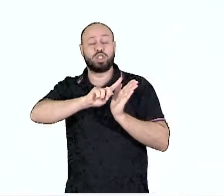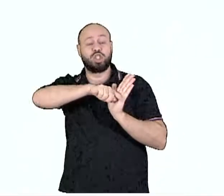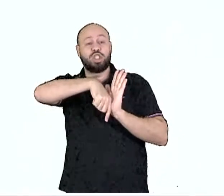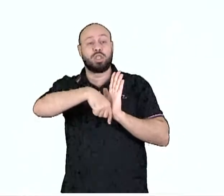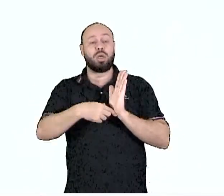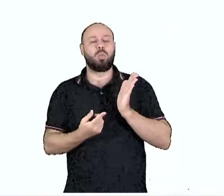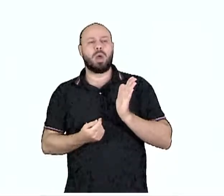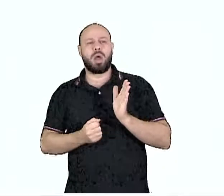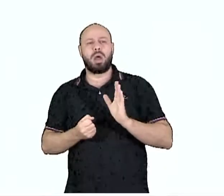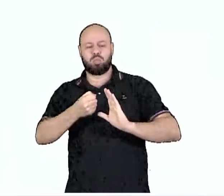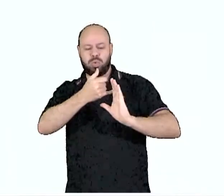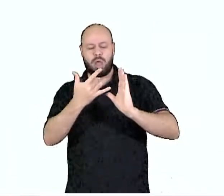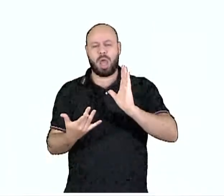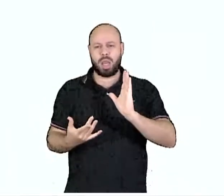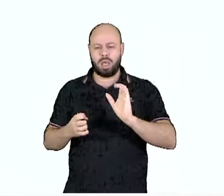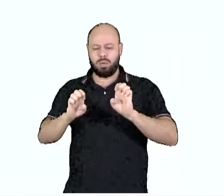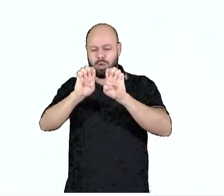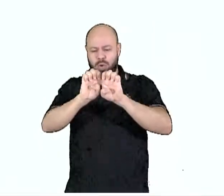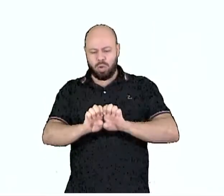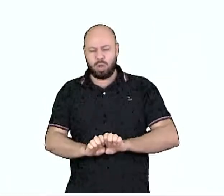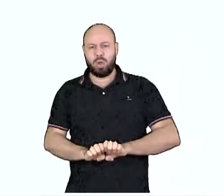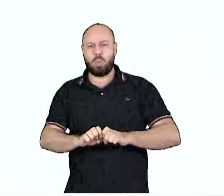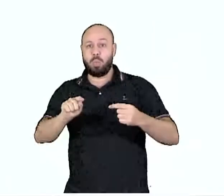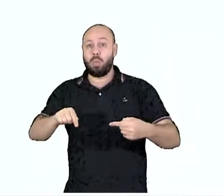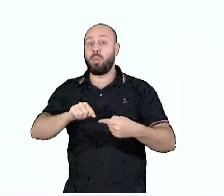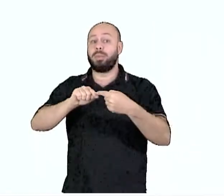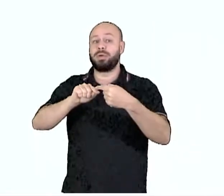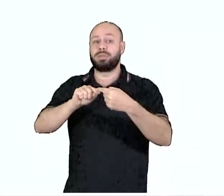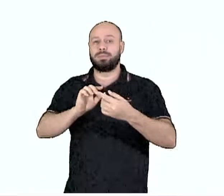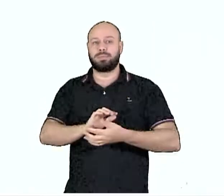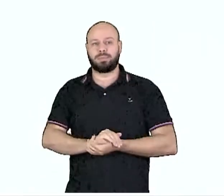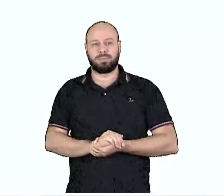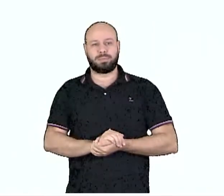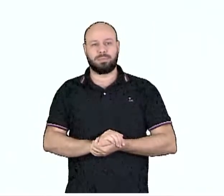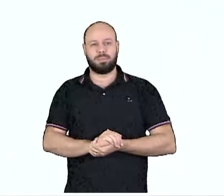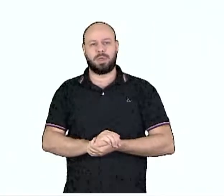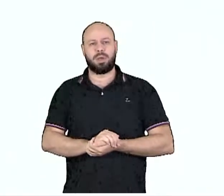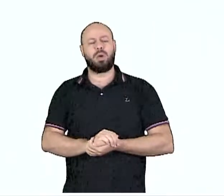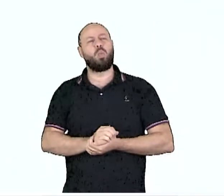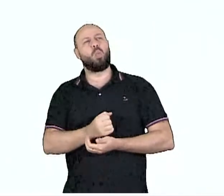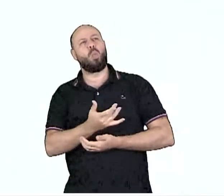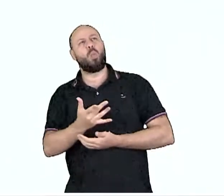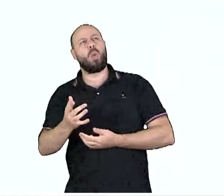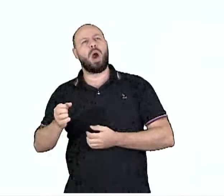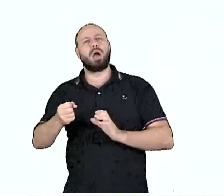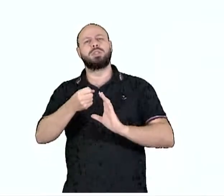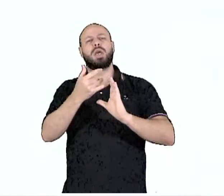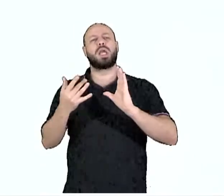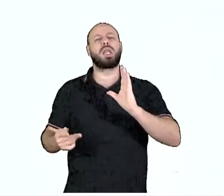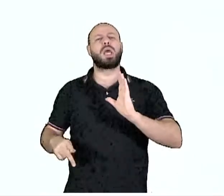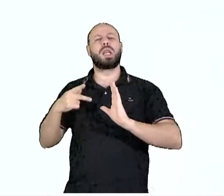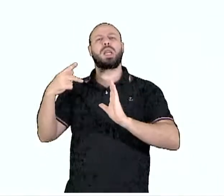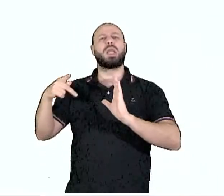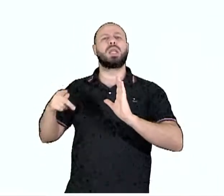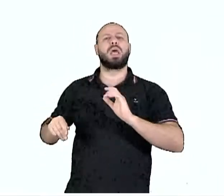as suas características, sua estrutura, o objetivo. Quais são as características aí da